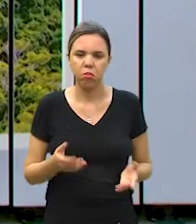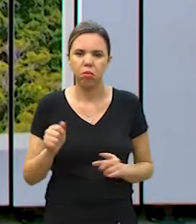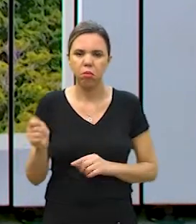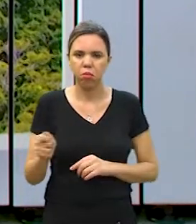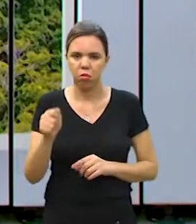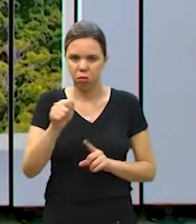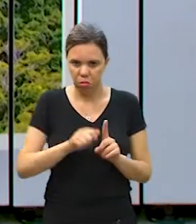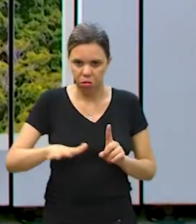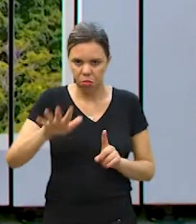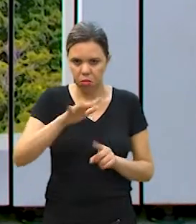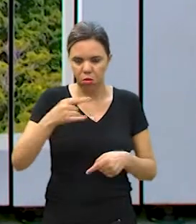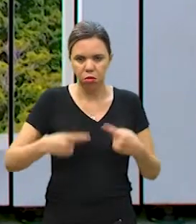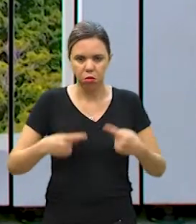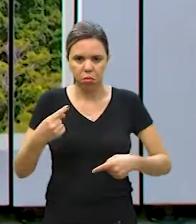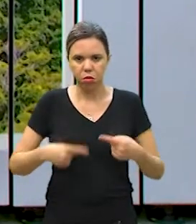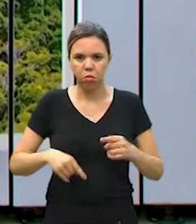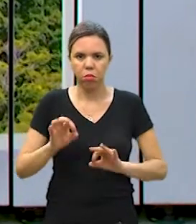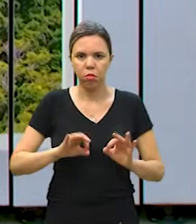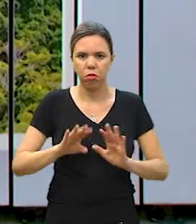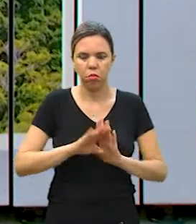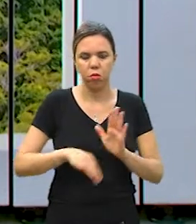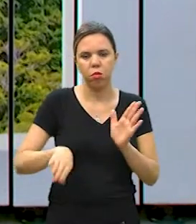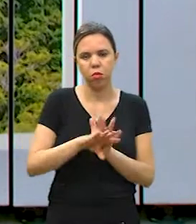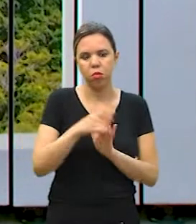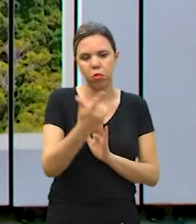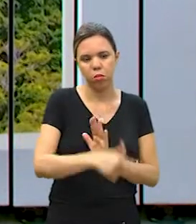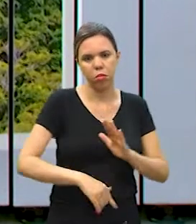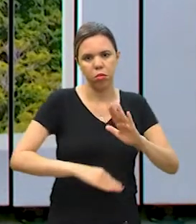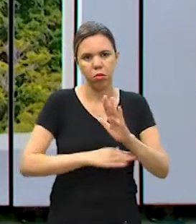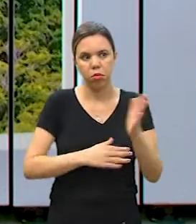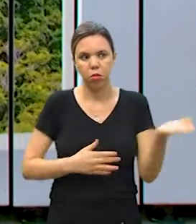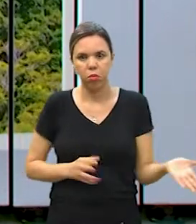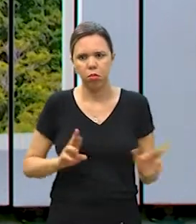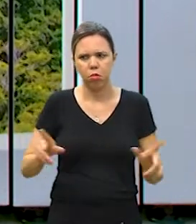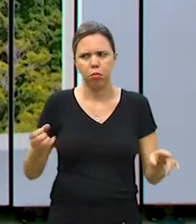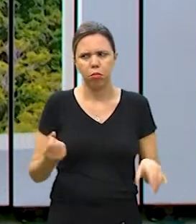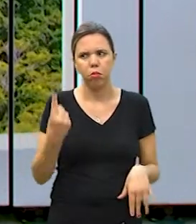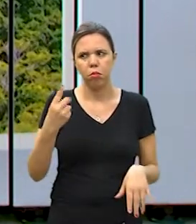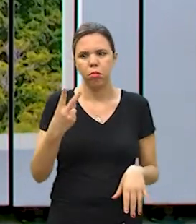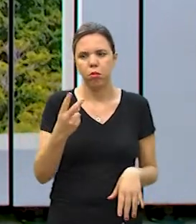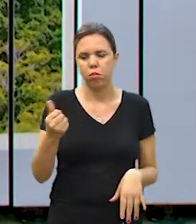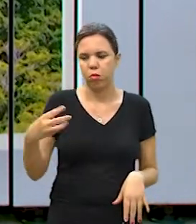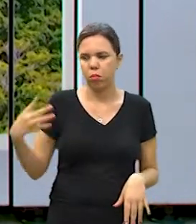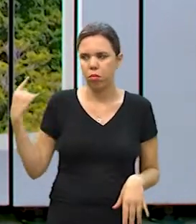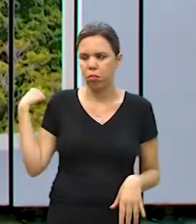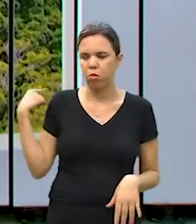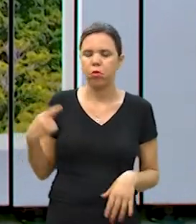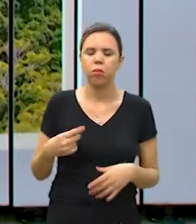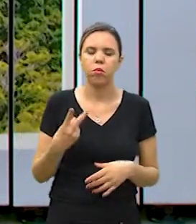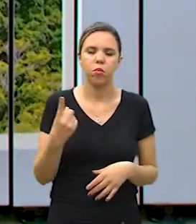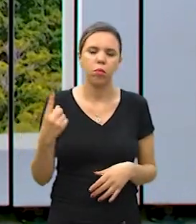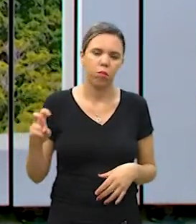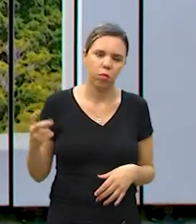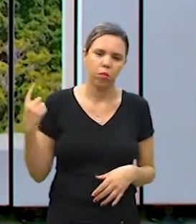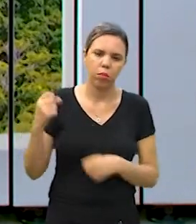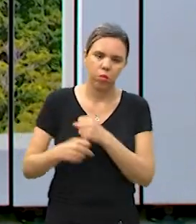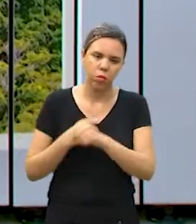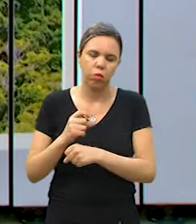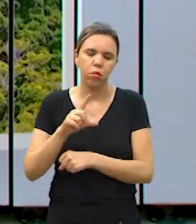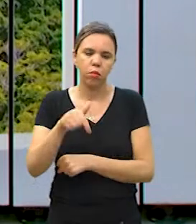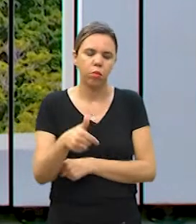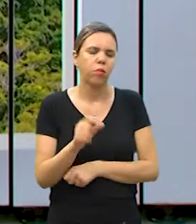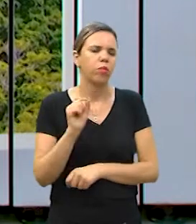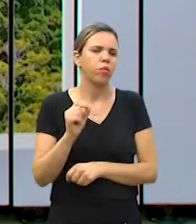a sociedade discutiu um plano, chegou outro aqui na Câmara. Isso em 2014, 2015,